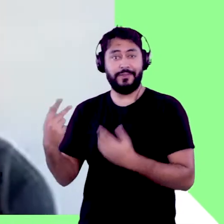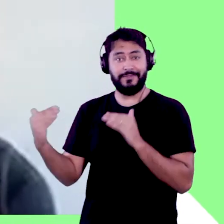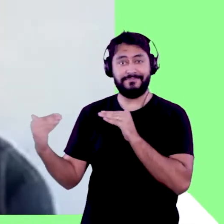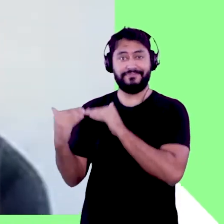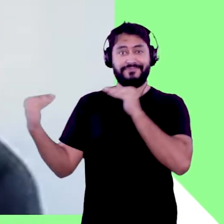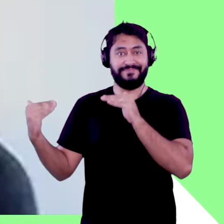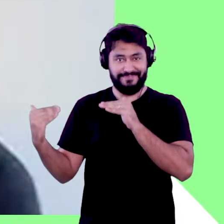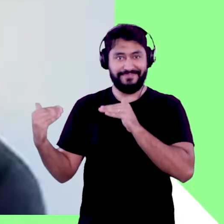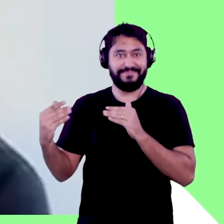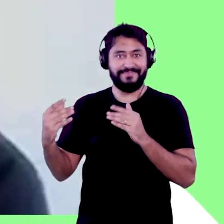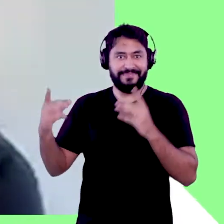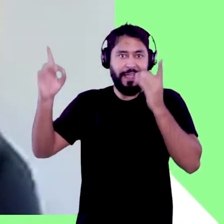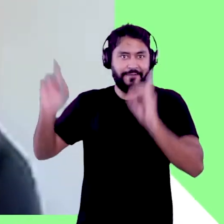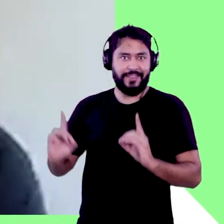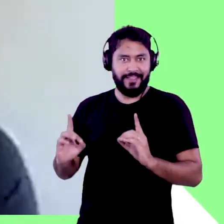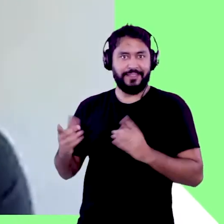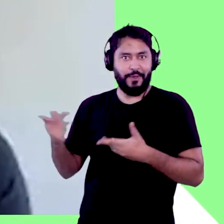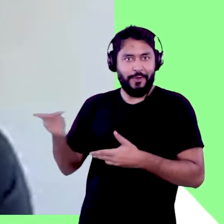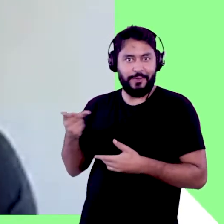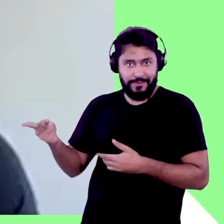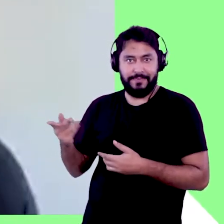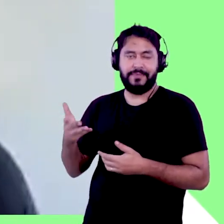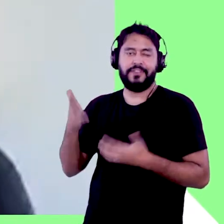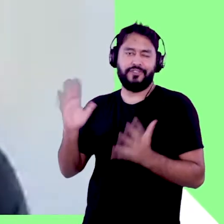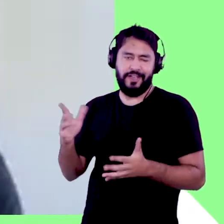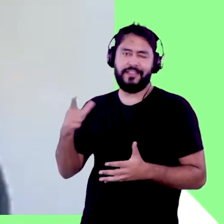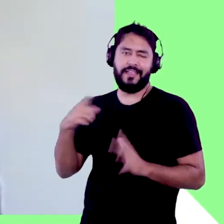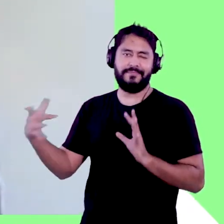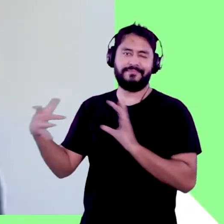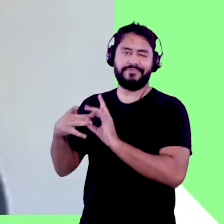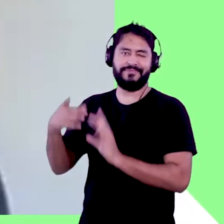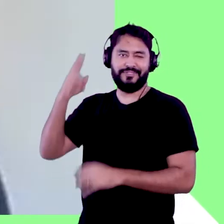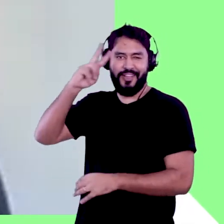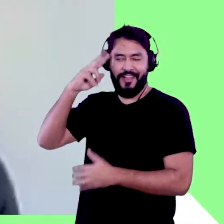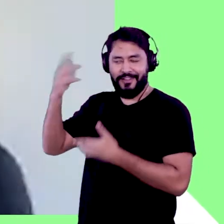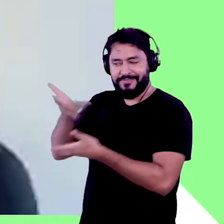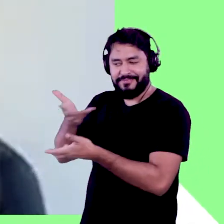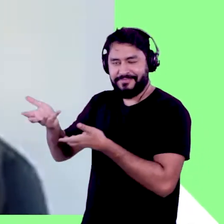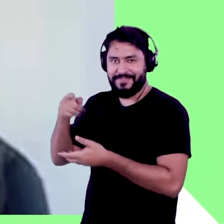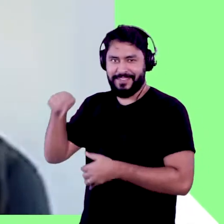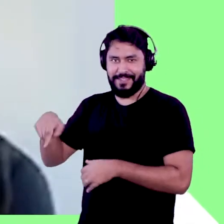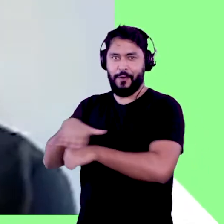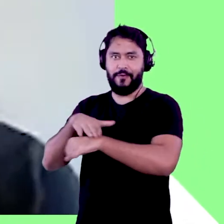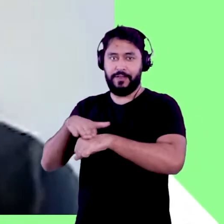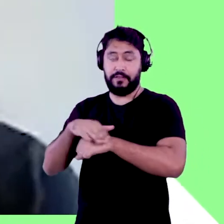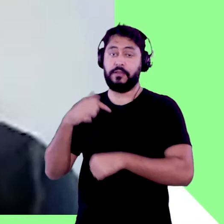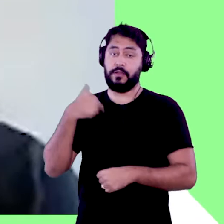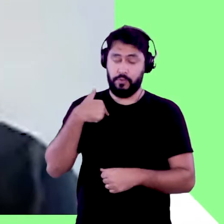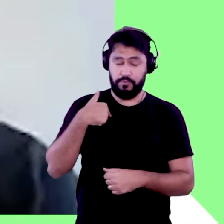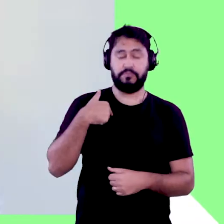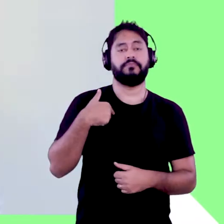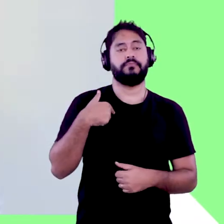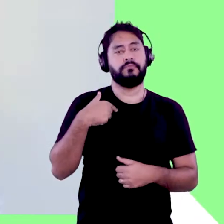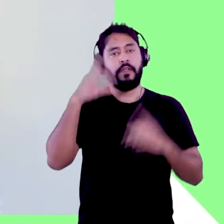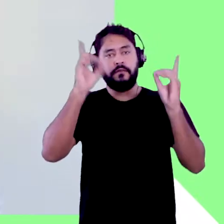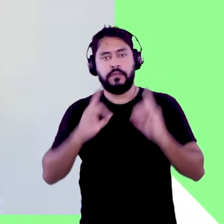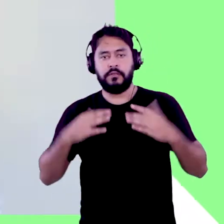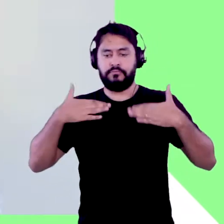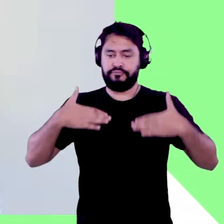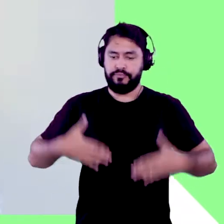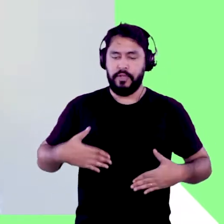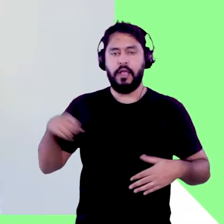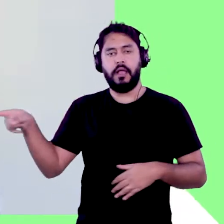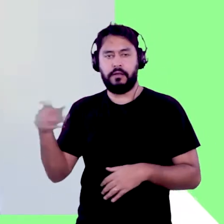com deficiência. Né? Então já temos um spoiler aqui na conversa. Eu com deficiência física, ela com deficiência visual, depois ela vai